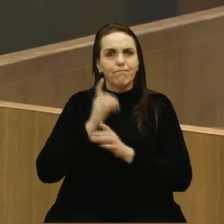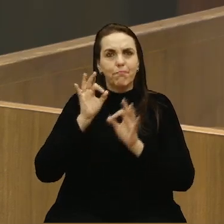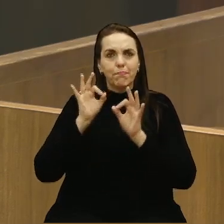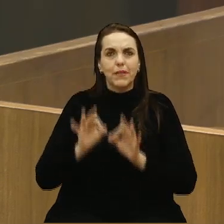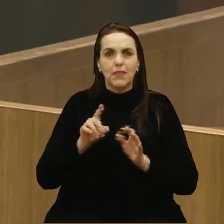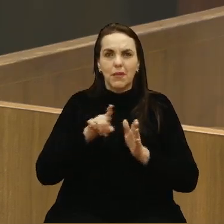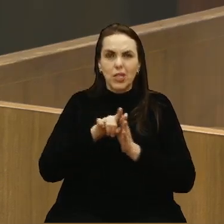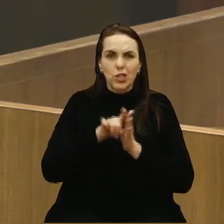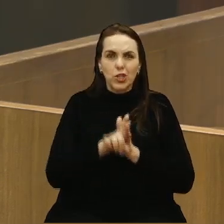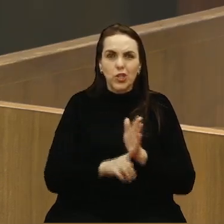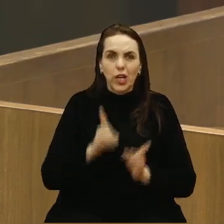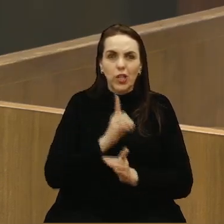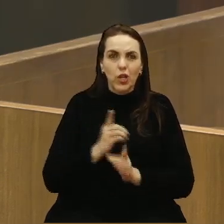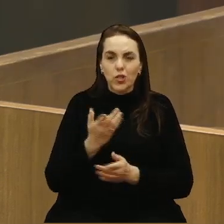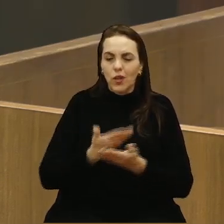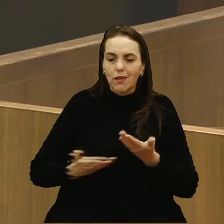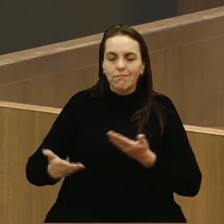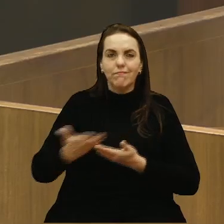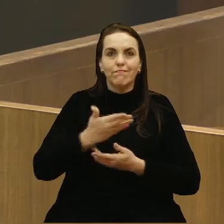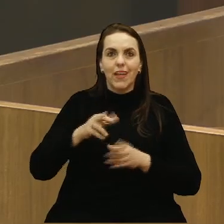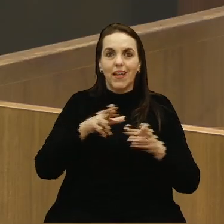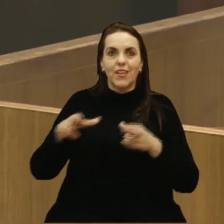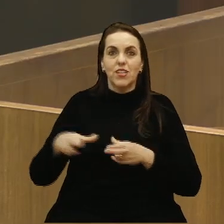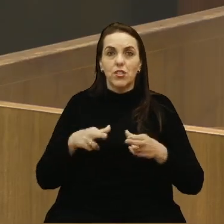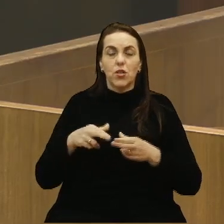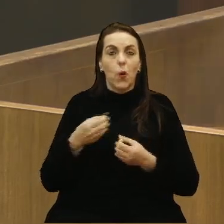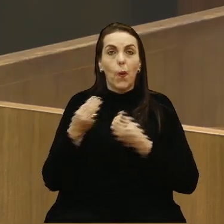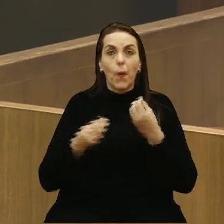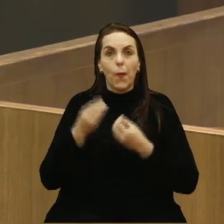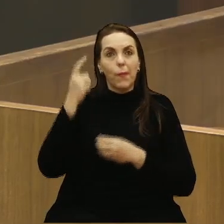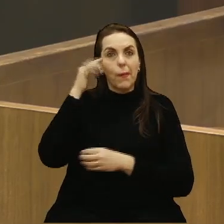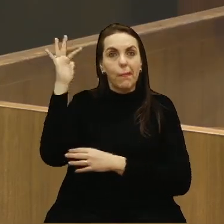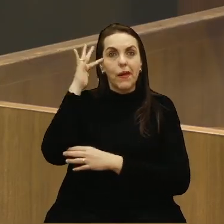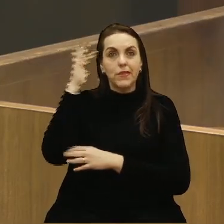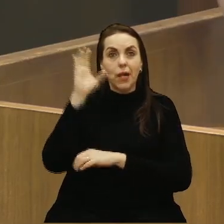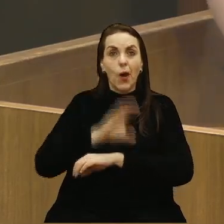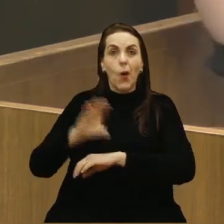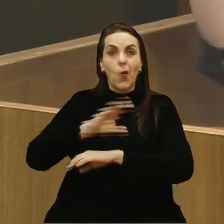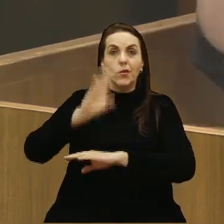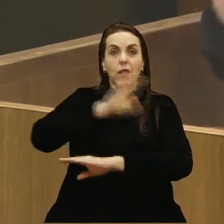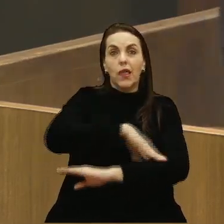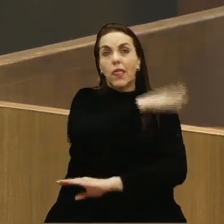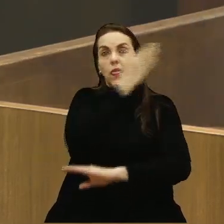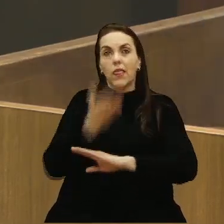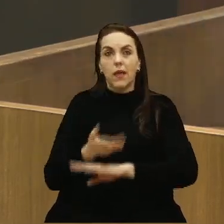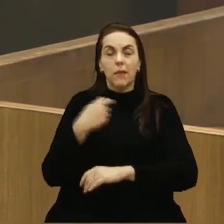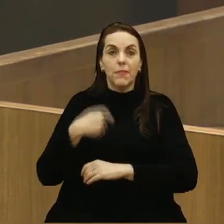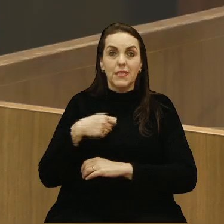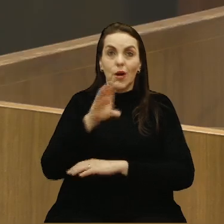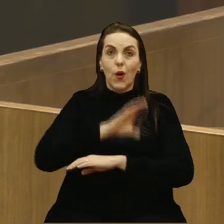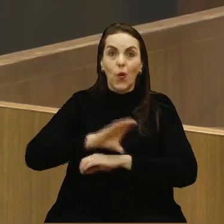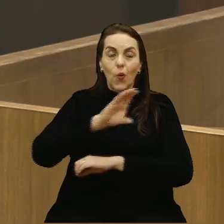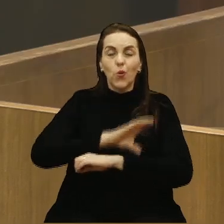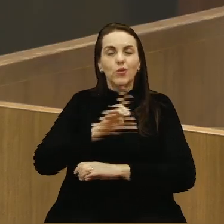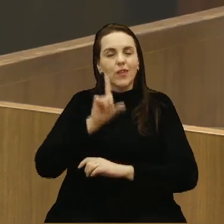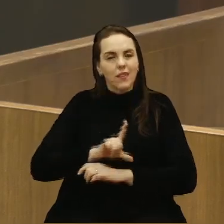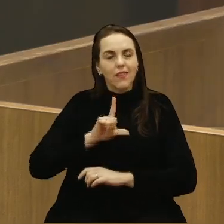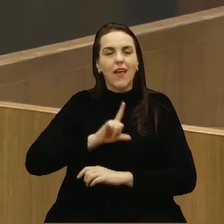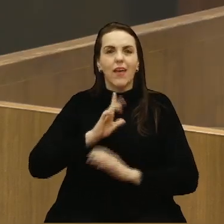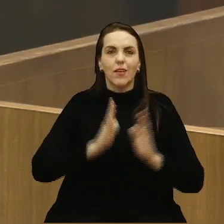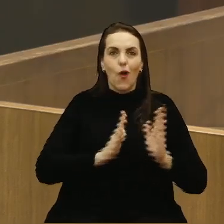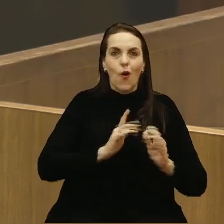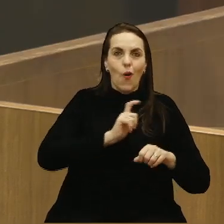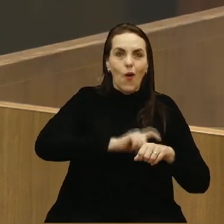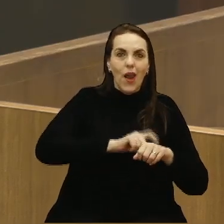da nossa região e sabem que não tem como pensar, por exemplo, num curso que dure o dia inteiro. Precisa pensar em cursos que sejam em turnos